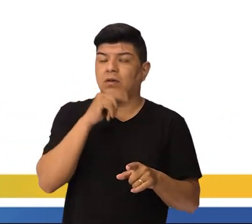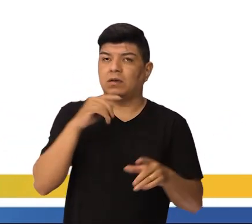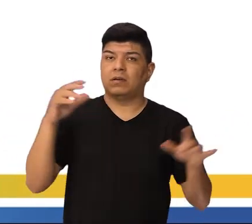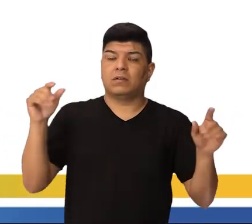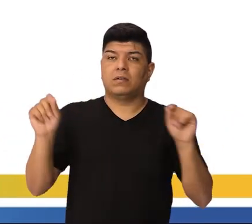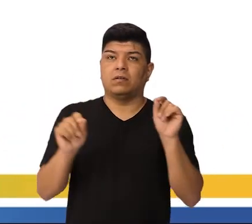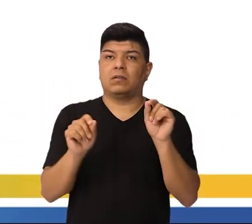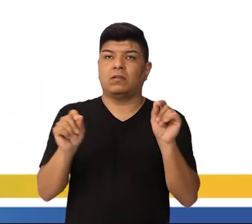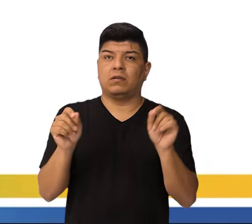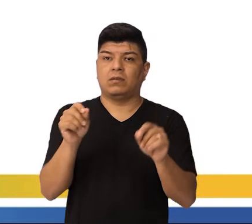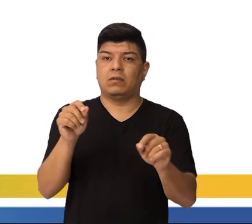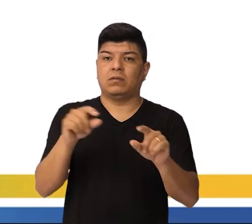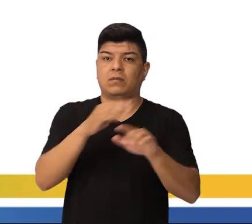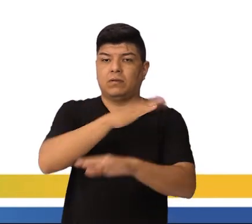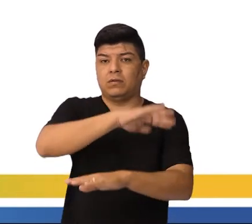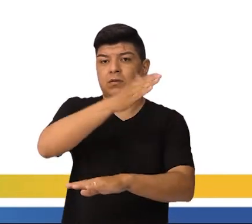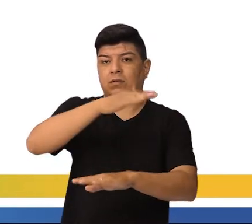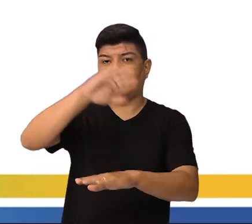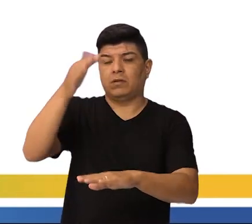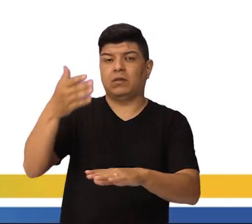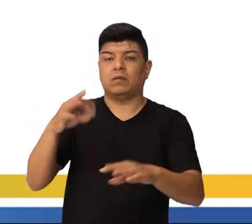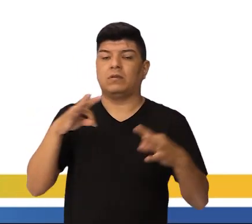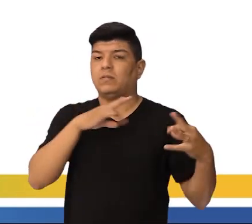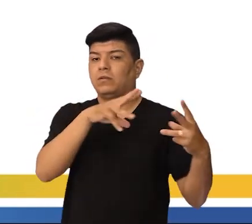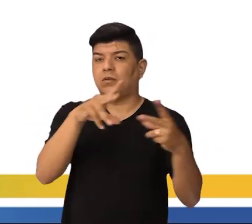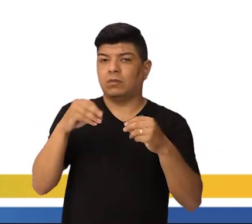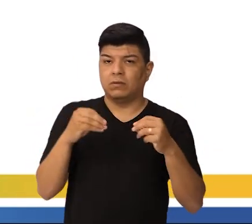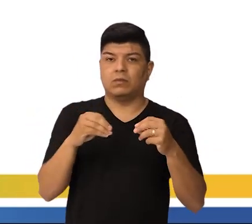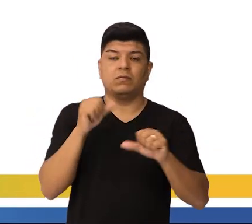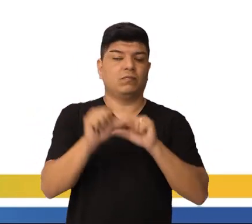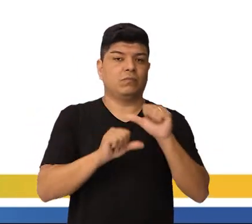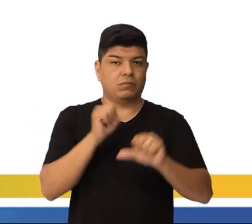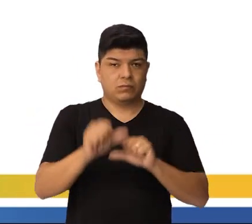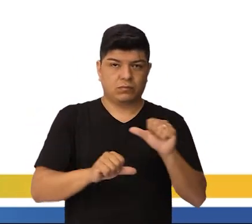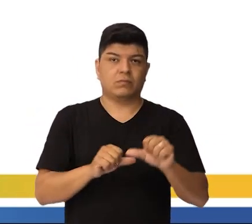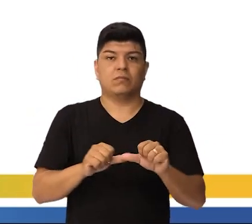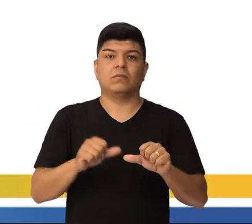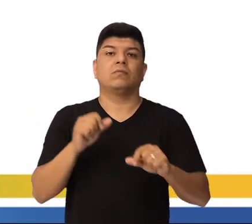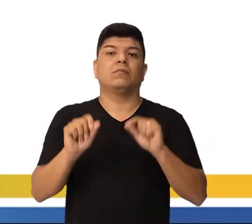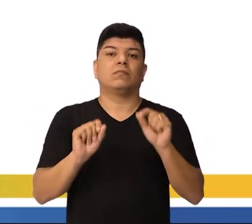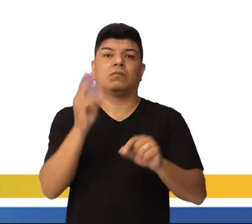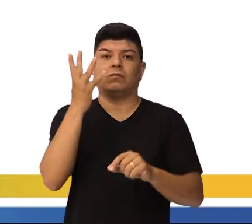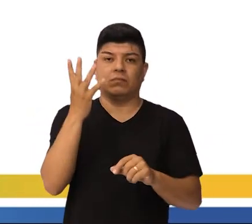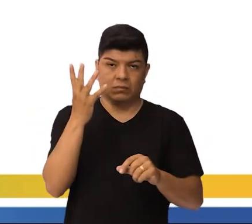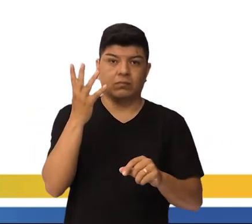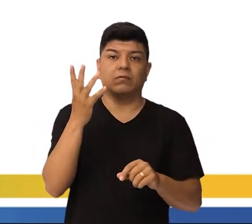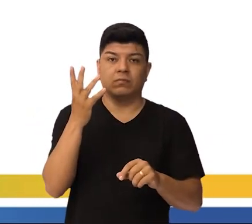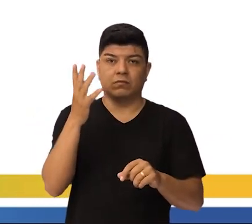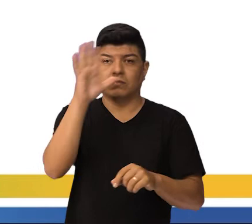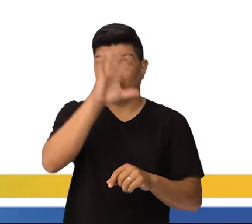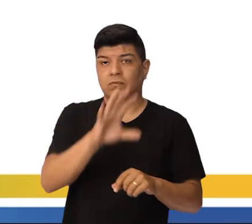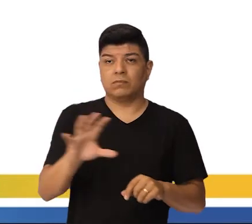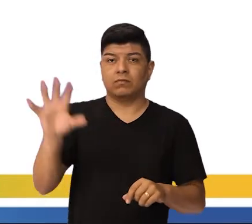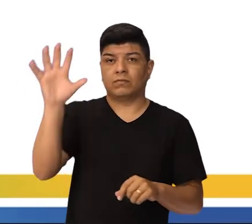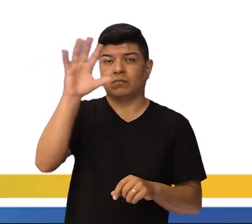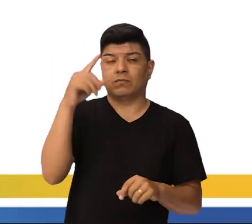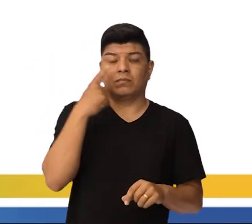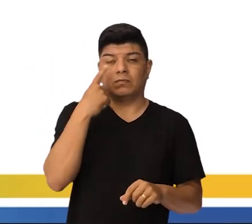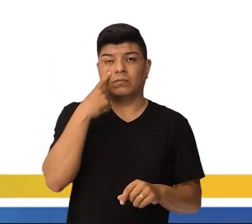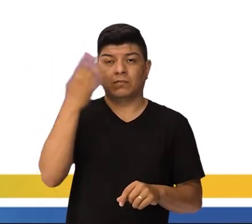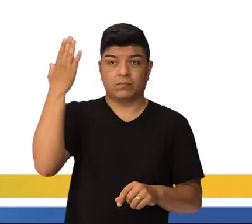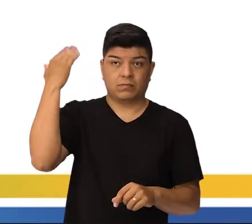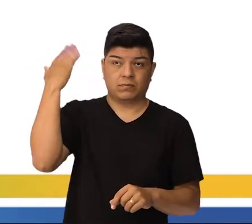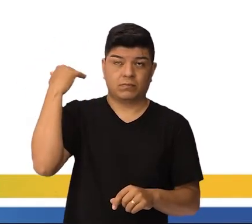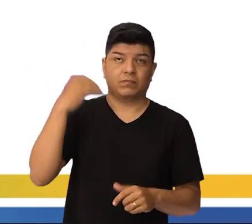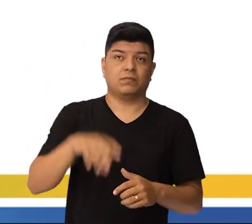marítimas, relevo. Lembrando que todos esses fatores eles alteram a dinâmica dos elementos atmosféricos que nós vimos para